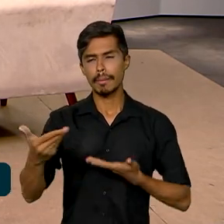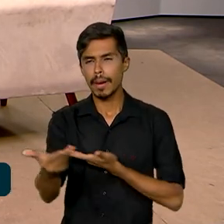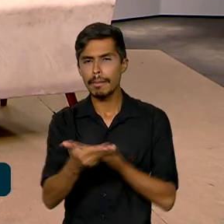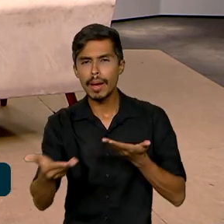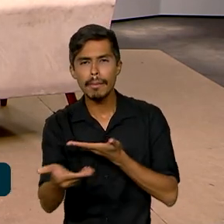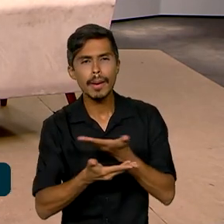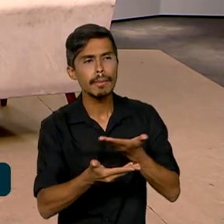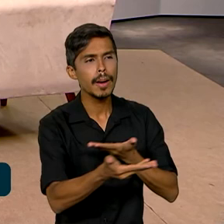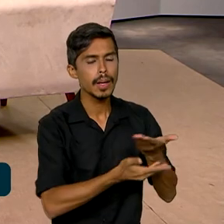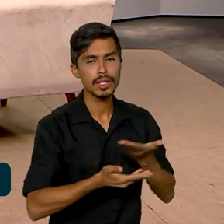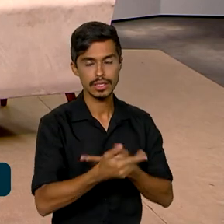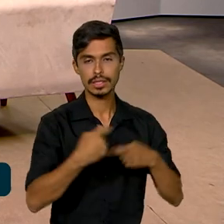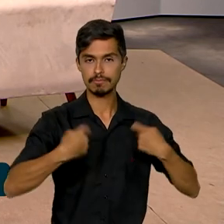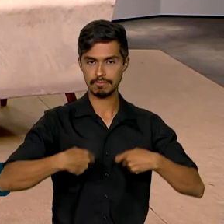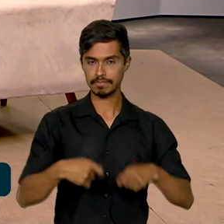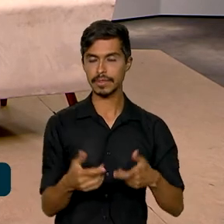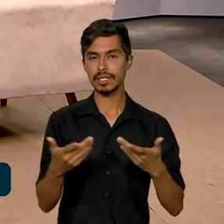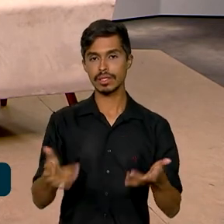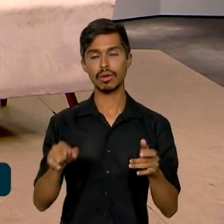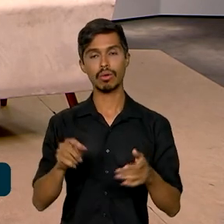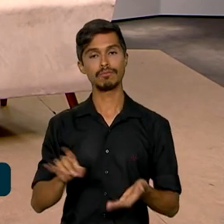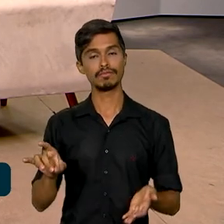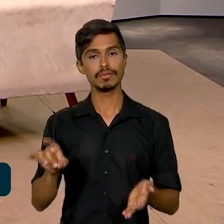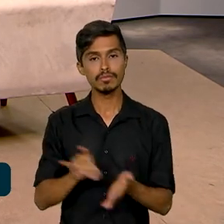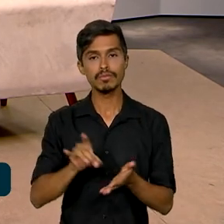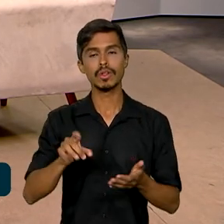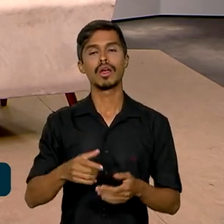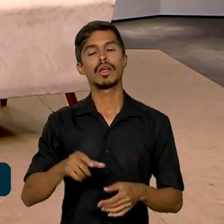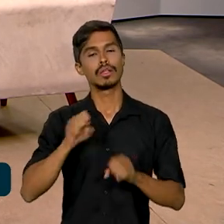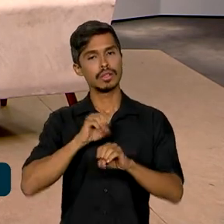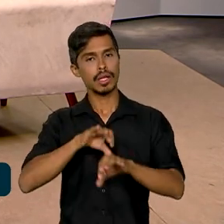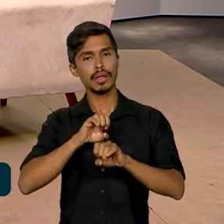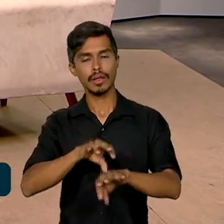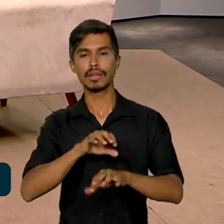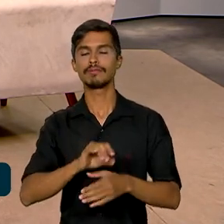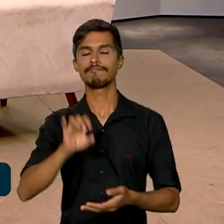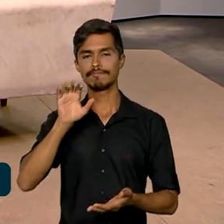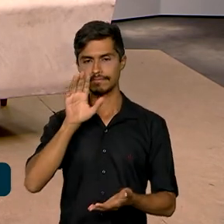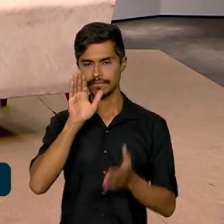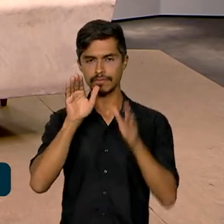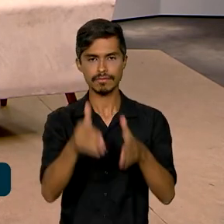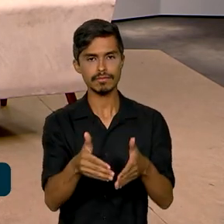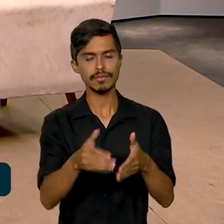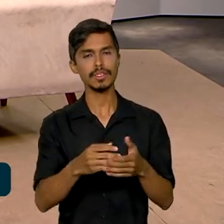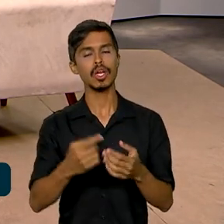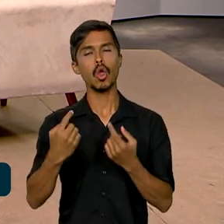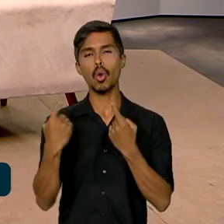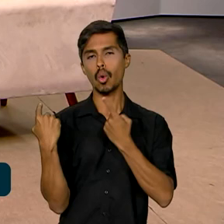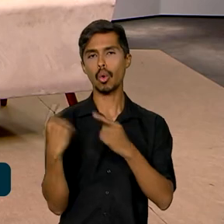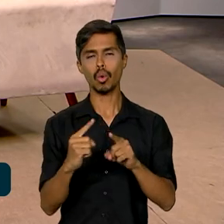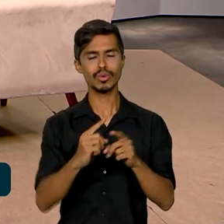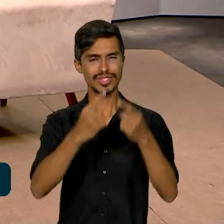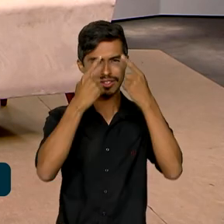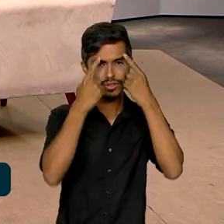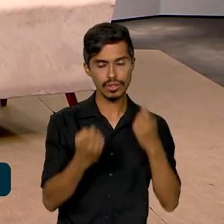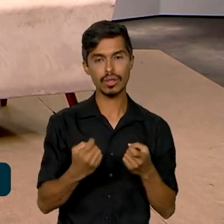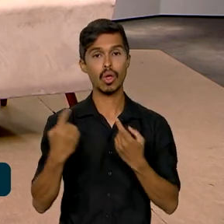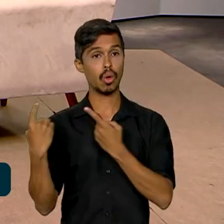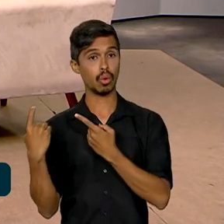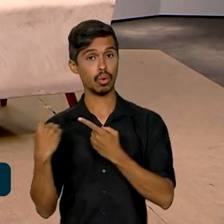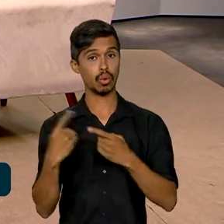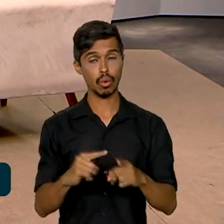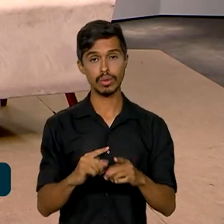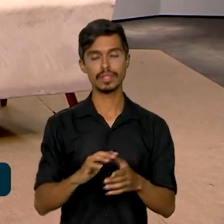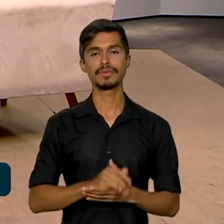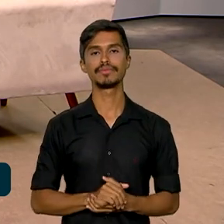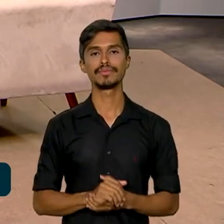articulações necessárias para garantir com que a educação seja central no enfrentamento à violência, no